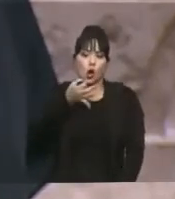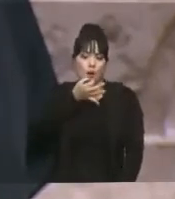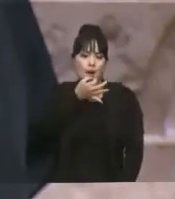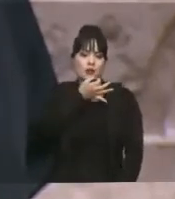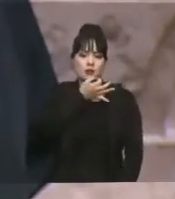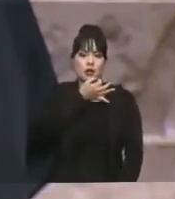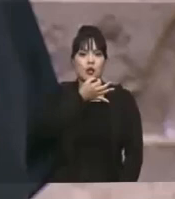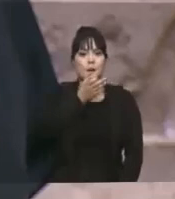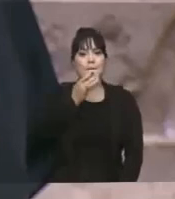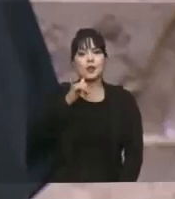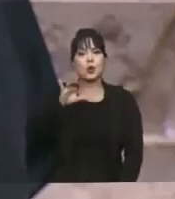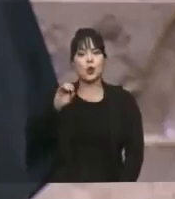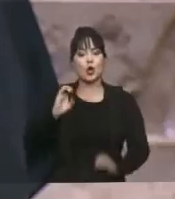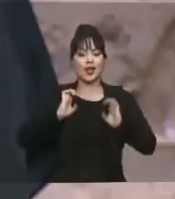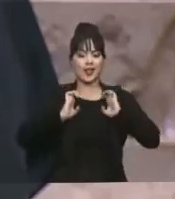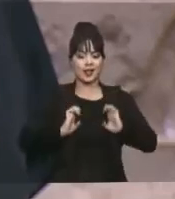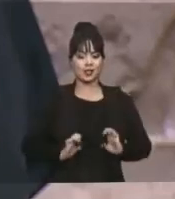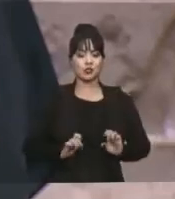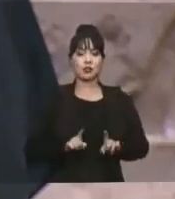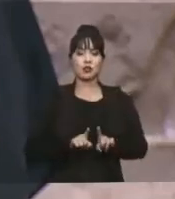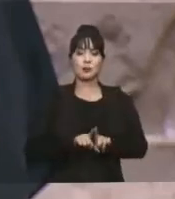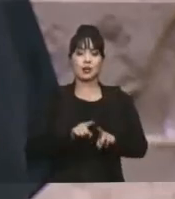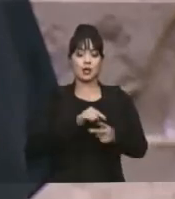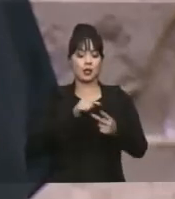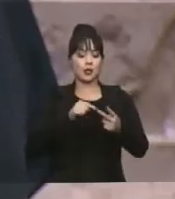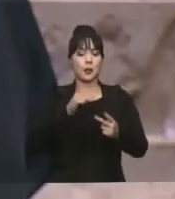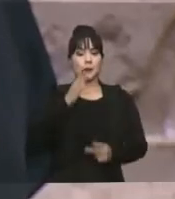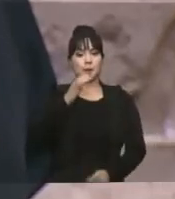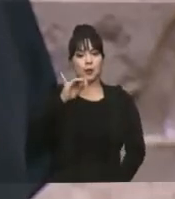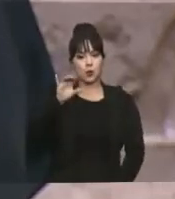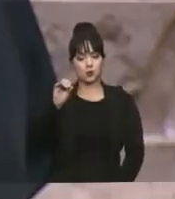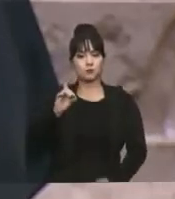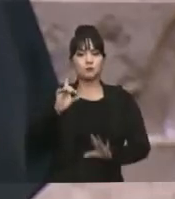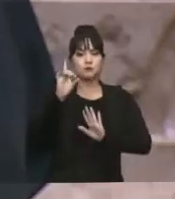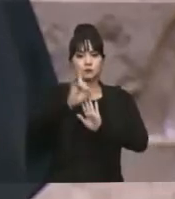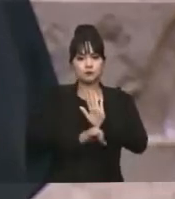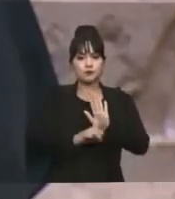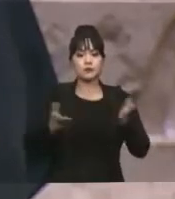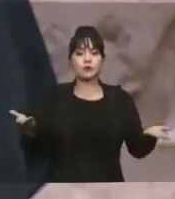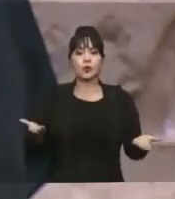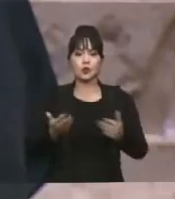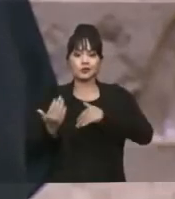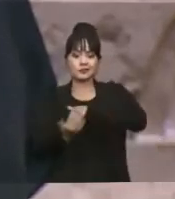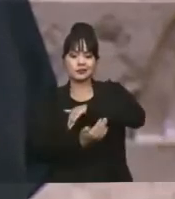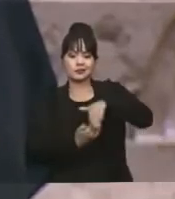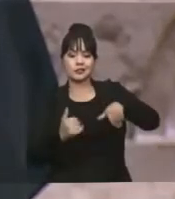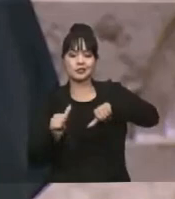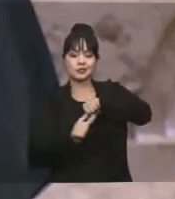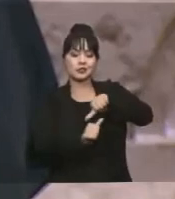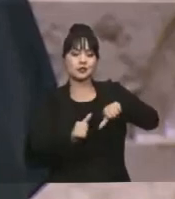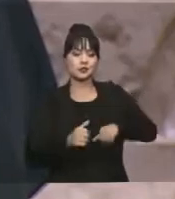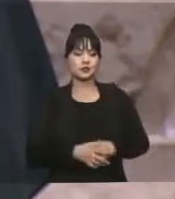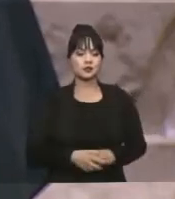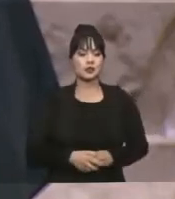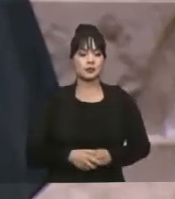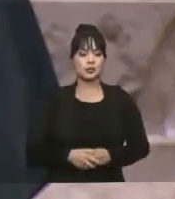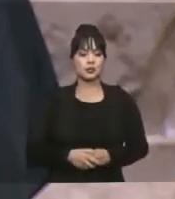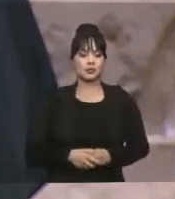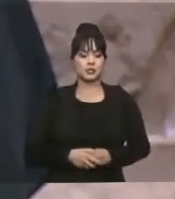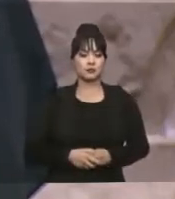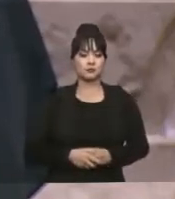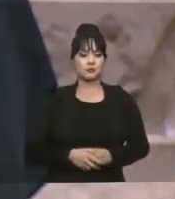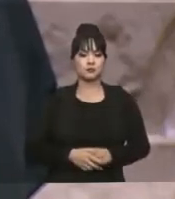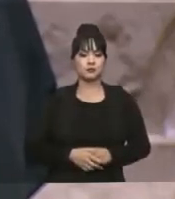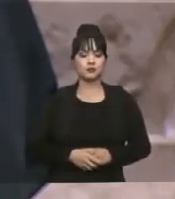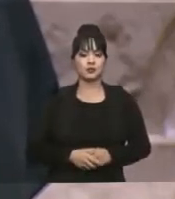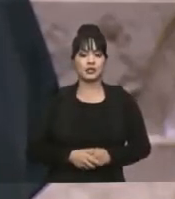sobre a bioética e o biodireito. Estamos numa transição, a literatura, desde a década de